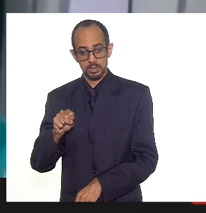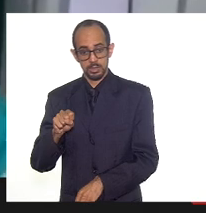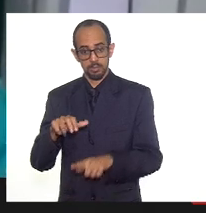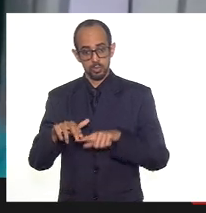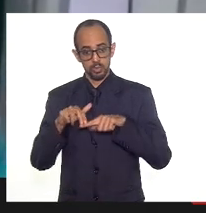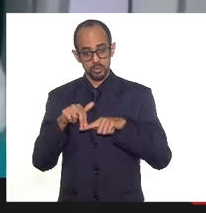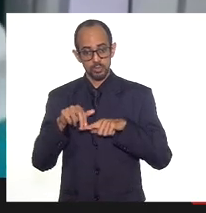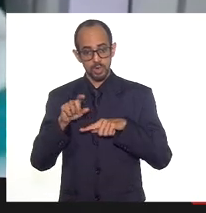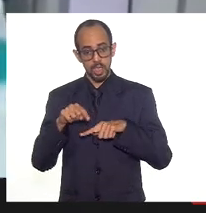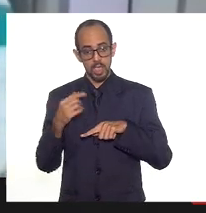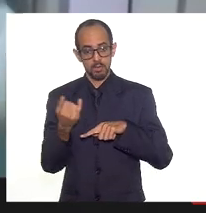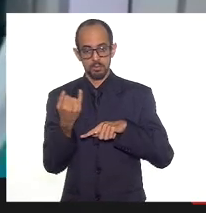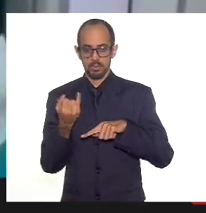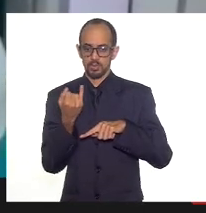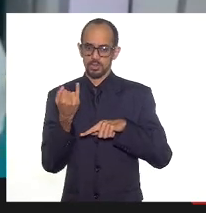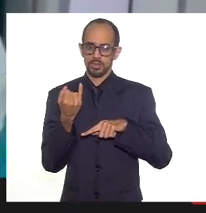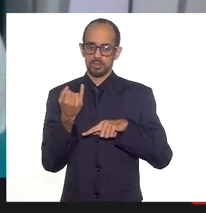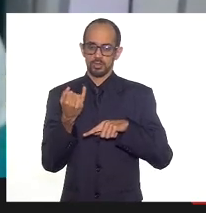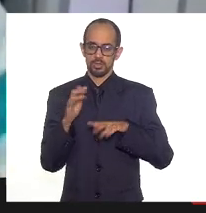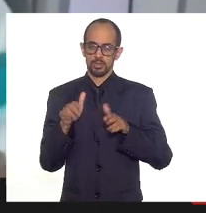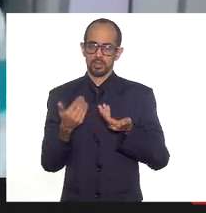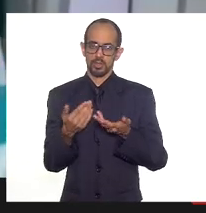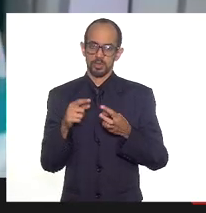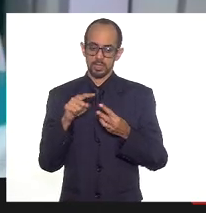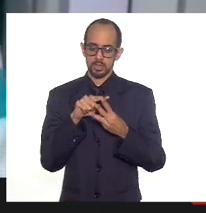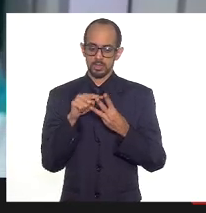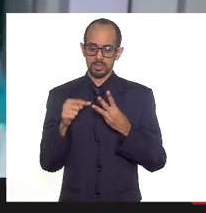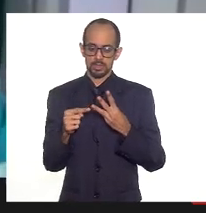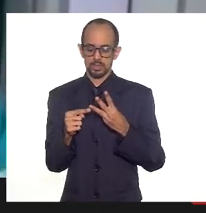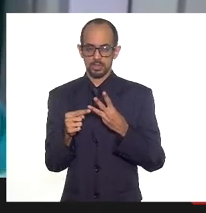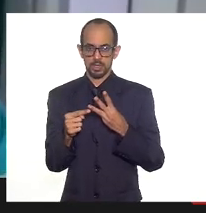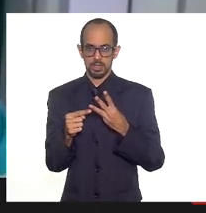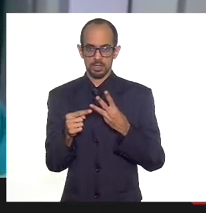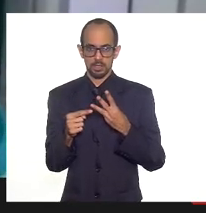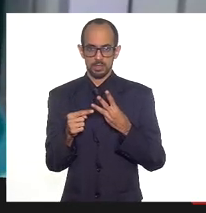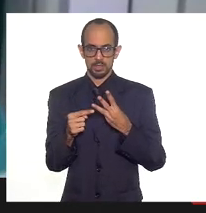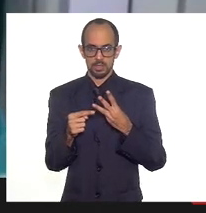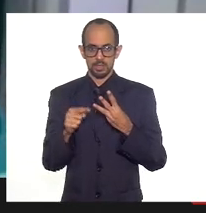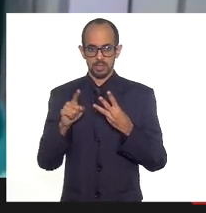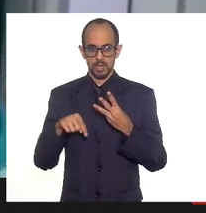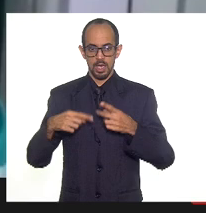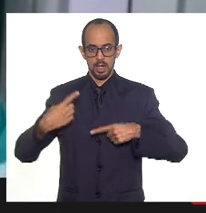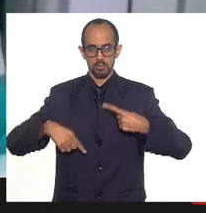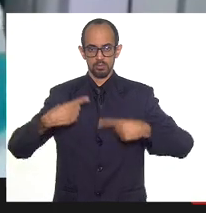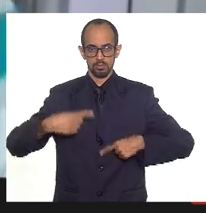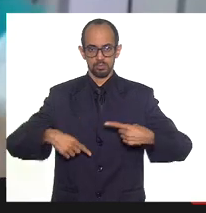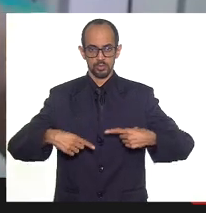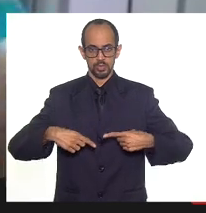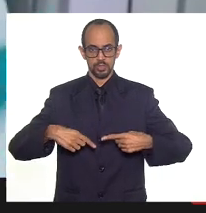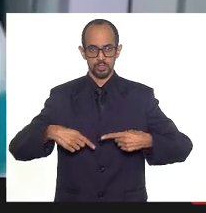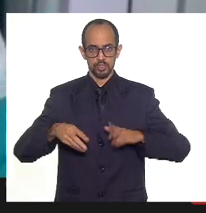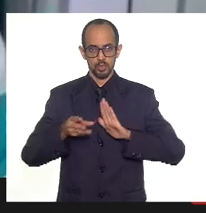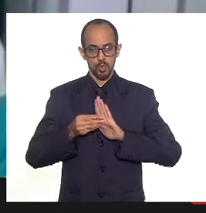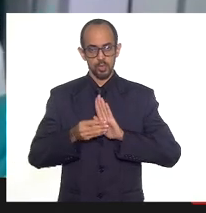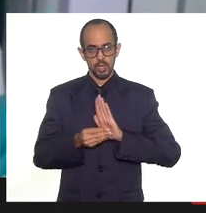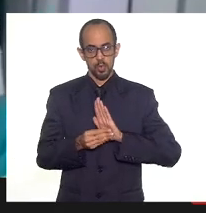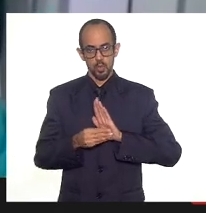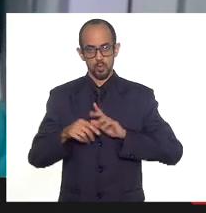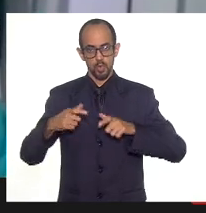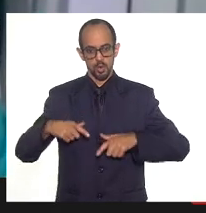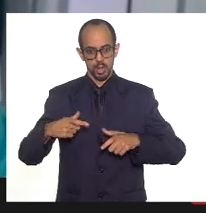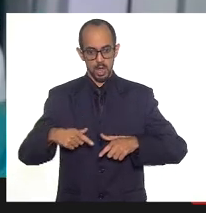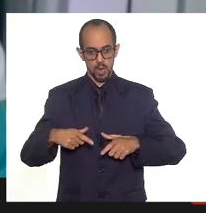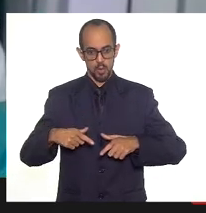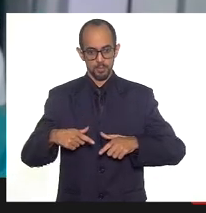A gente está, então, juntando esses três elementos. Nós juntamos o desmonte da política de conteúdo local, nós temos uma